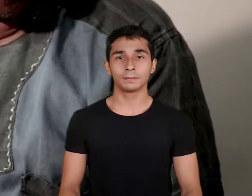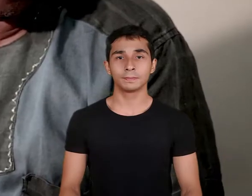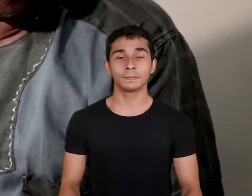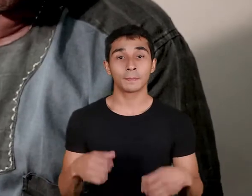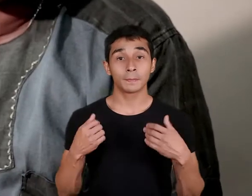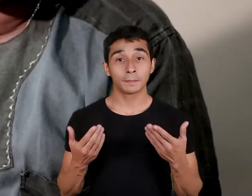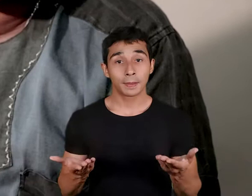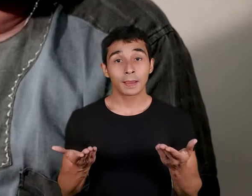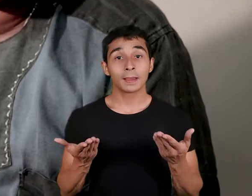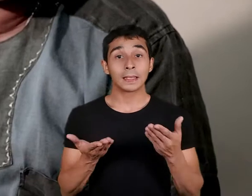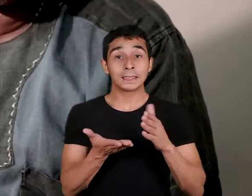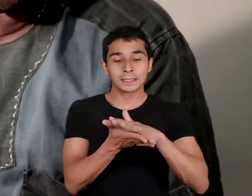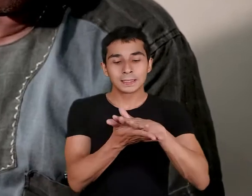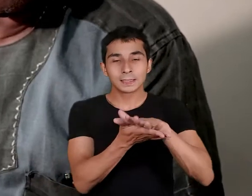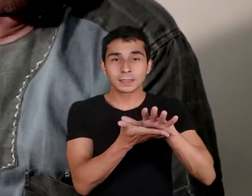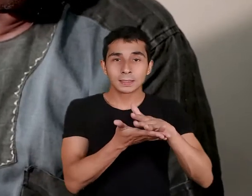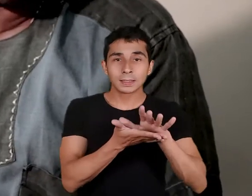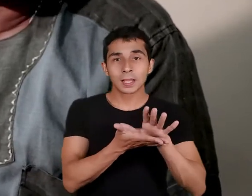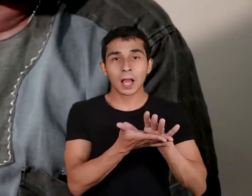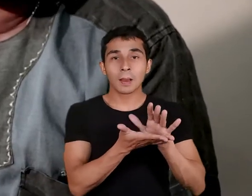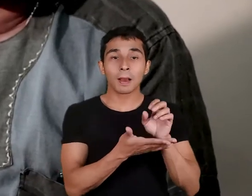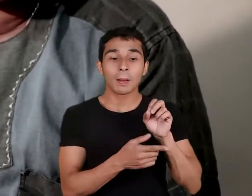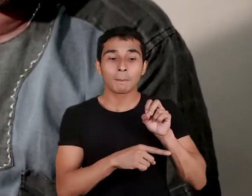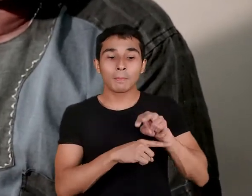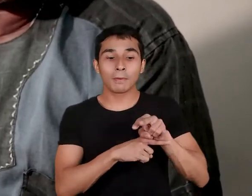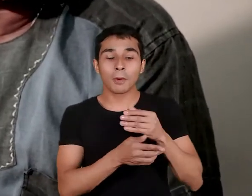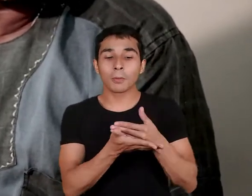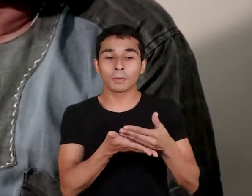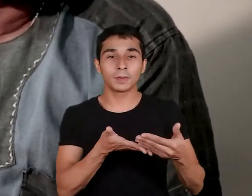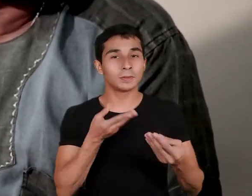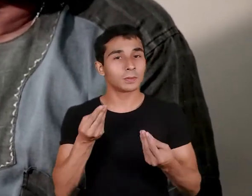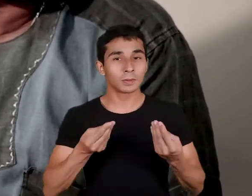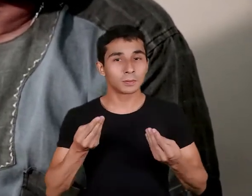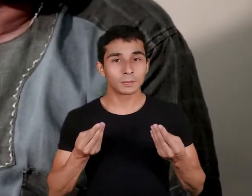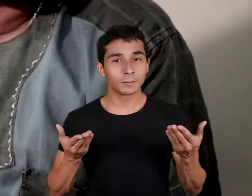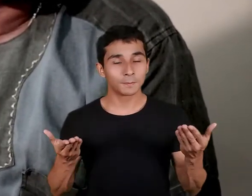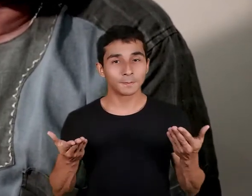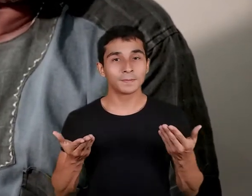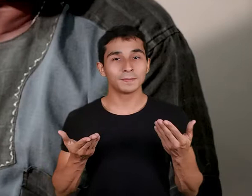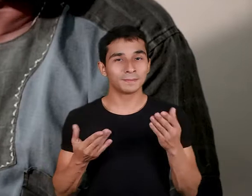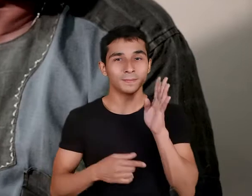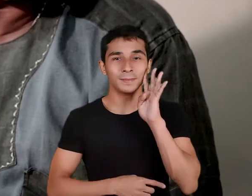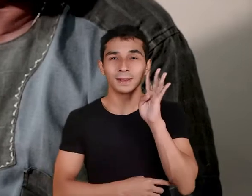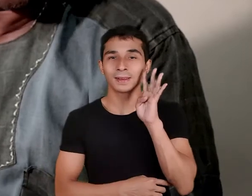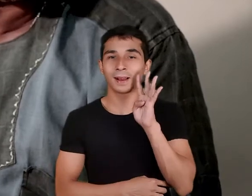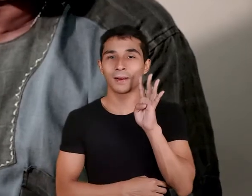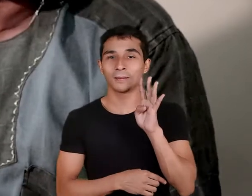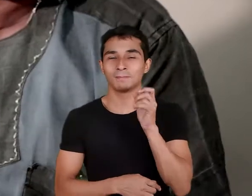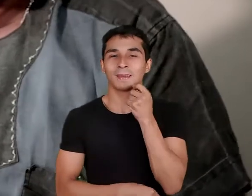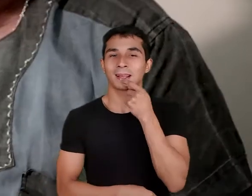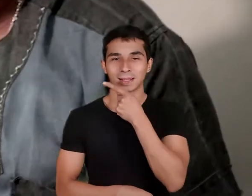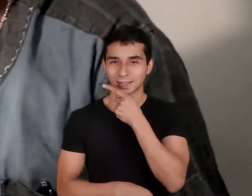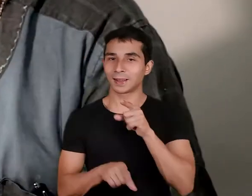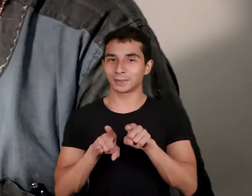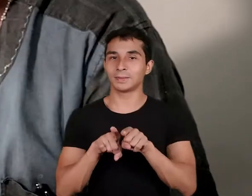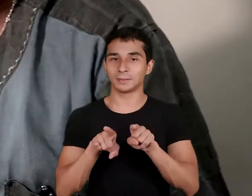Bem, a minha entrada no samba aconteceu de uma maneira muito legal e engraçado